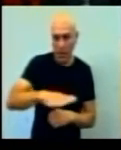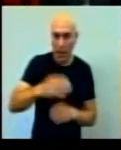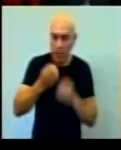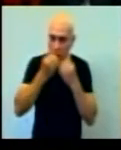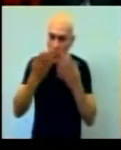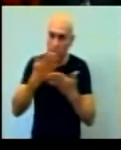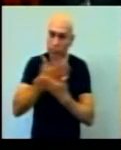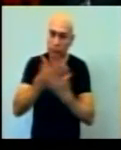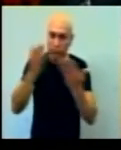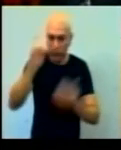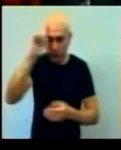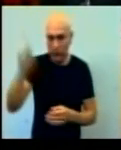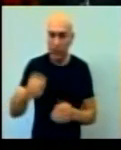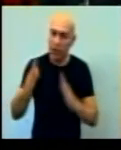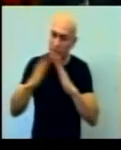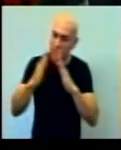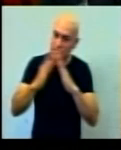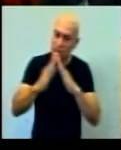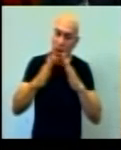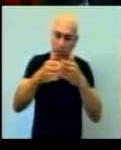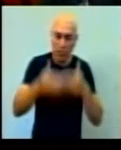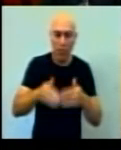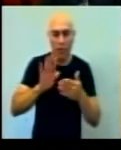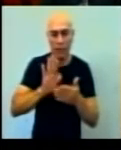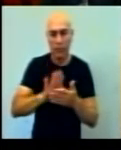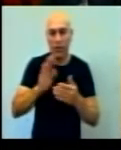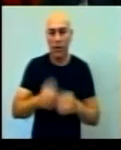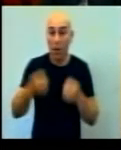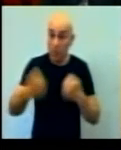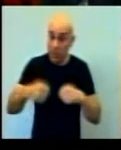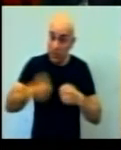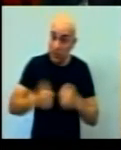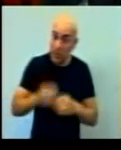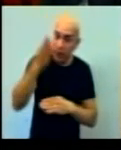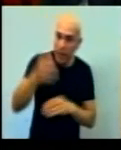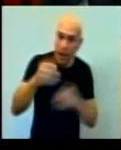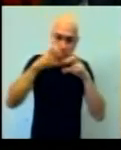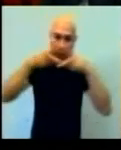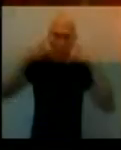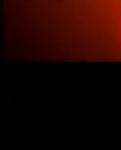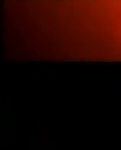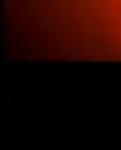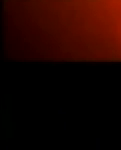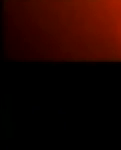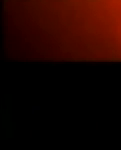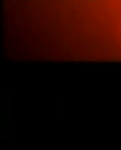dia a todos. Por favor, fique em casa e se tiver mesmo que sair, use a máscara.